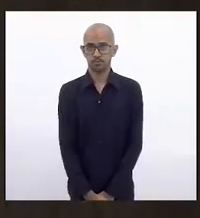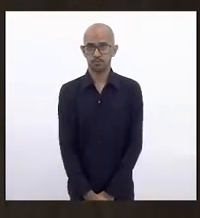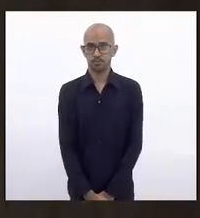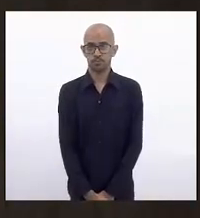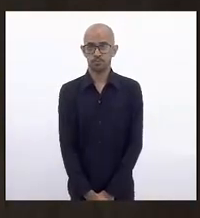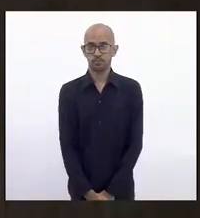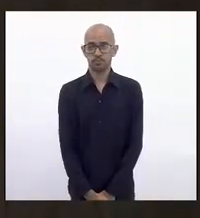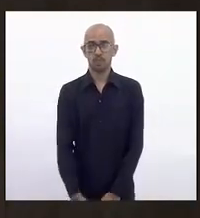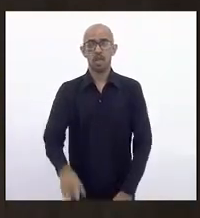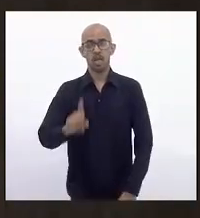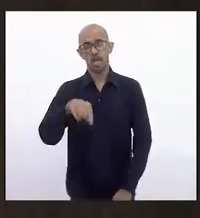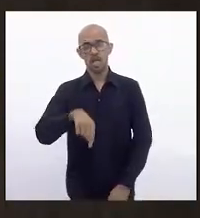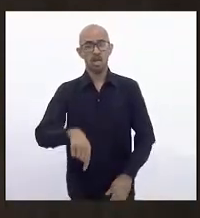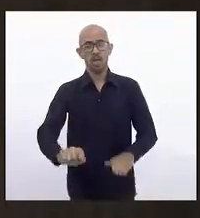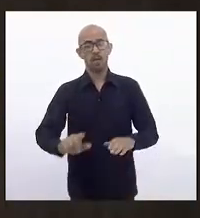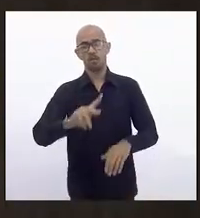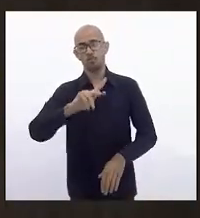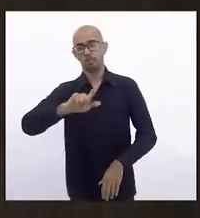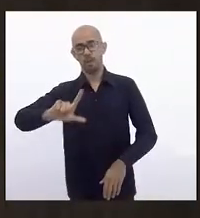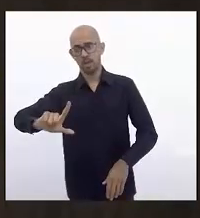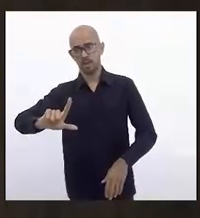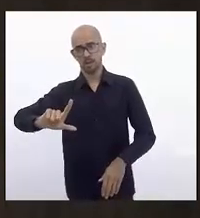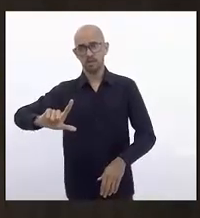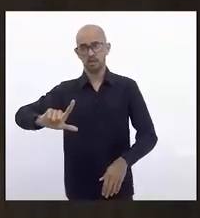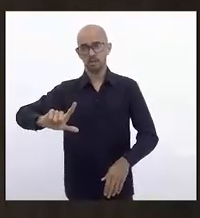trata-se do projeto de lei